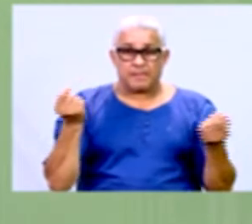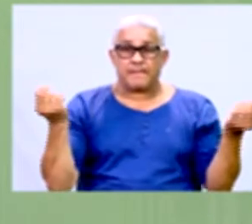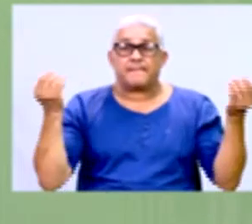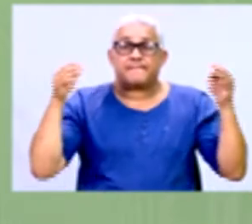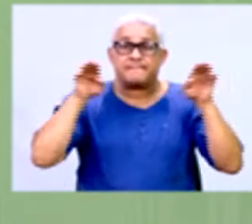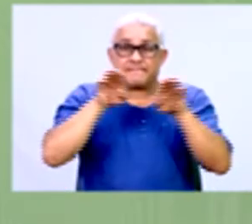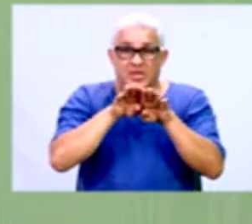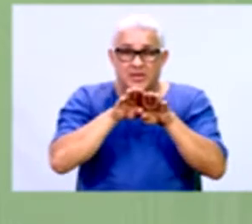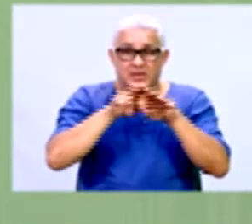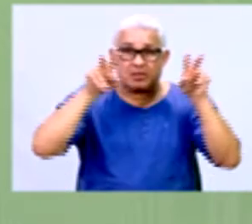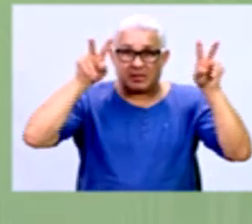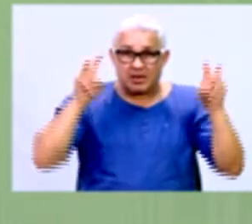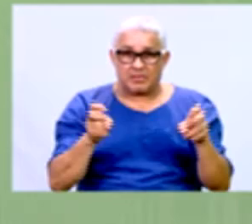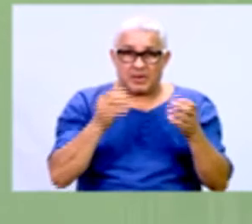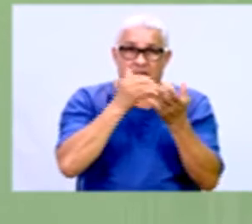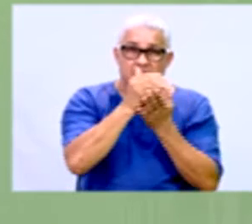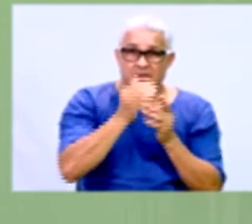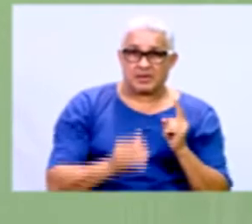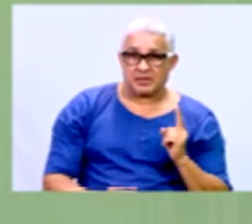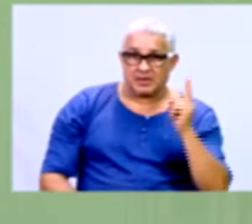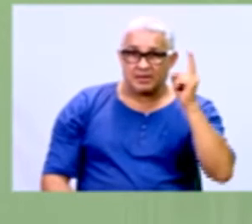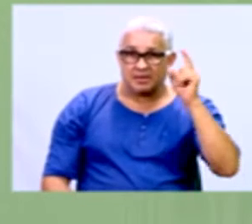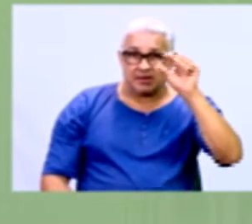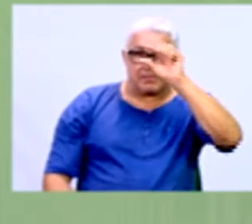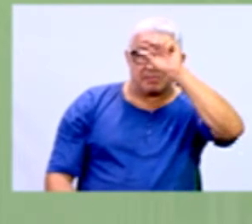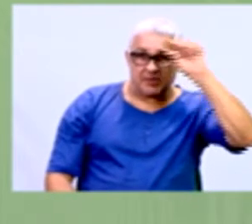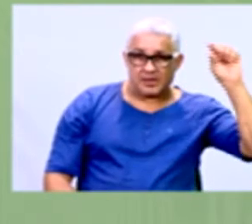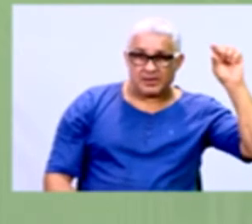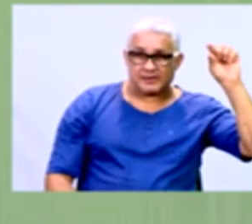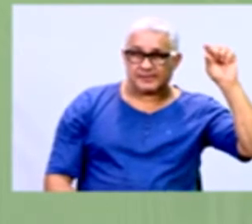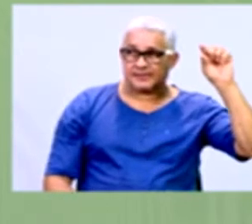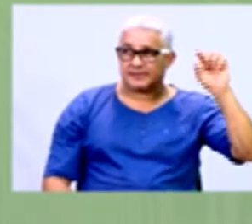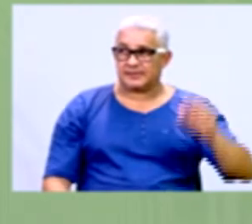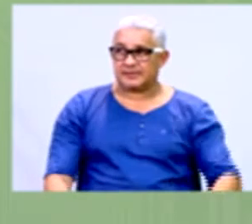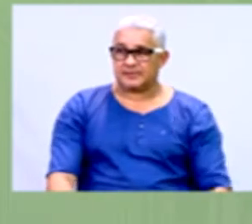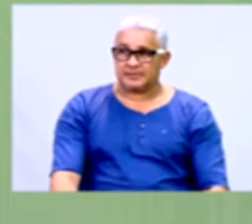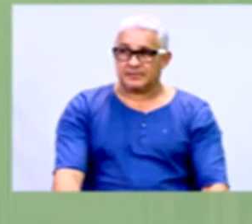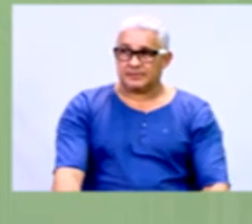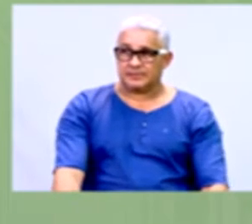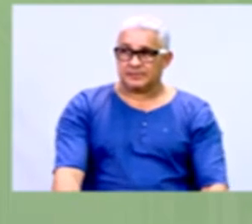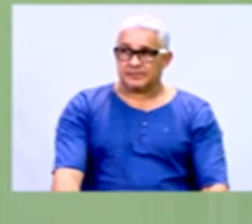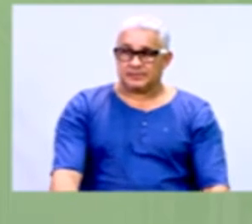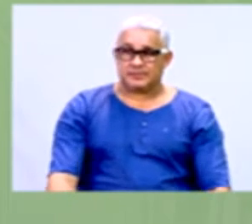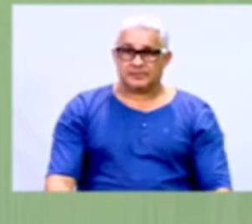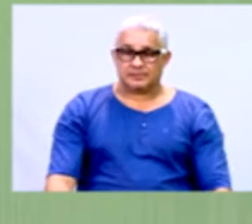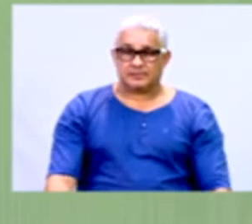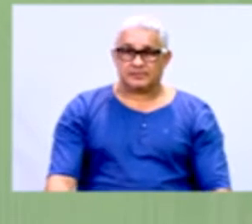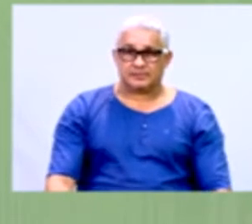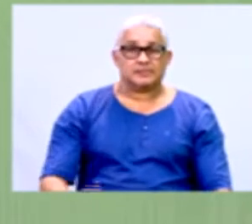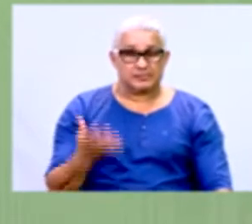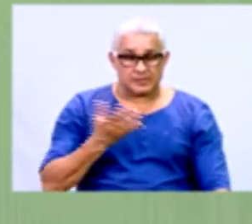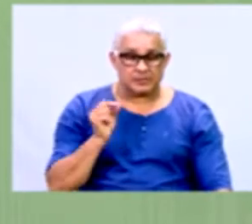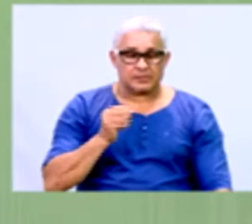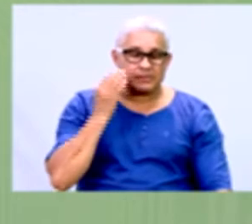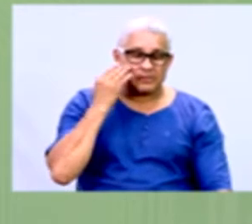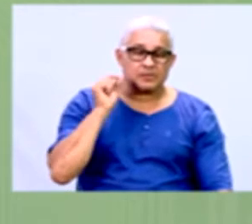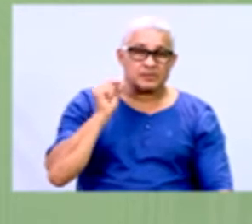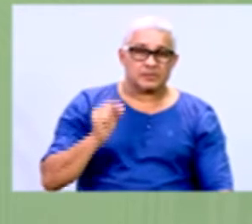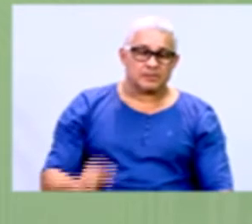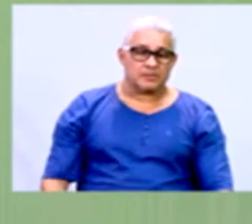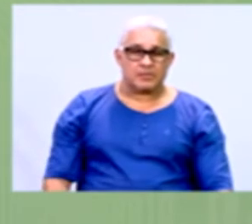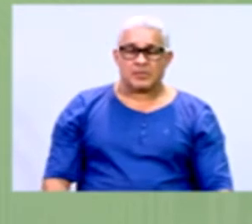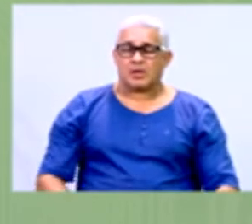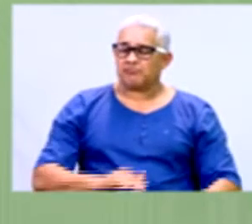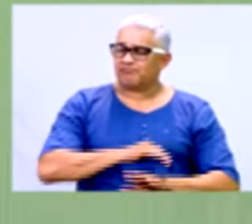nossa aspas inicial lá, ou seja, vai finalizar o nosso comando, né? Então, a gente não quer que entenda isso, a gente quer que entenda